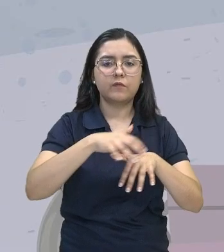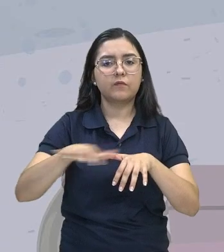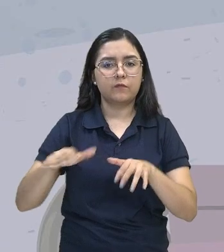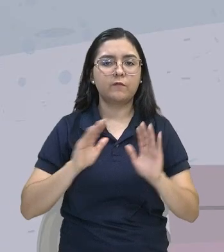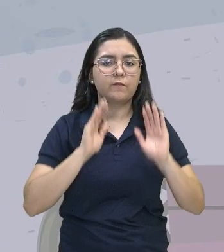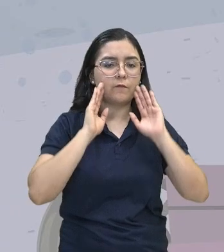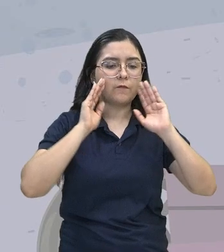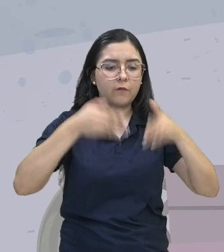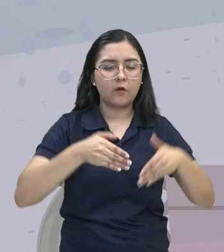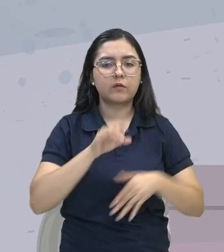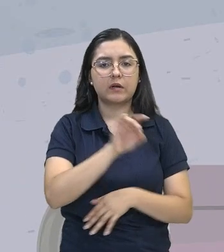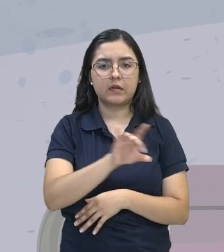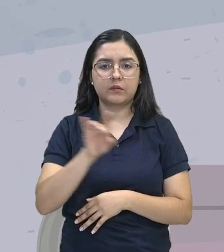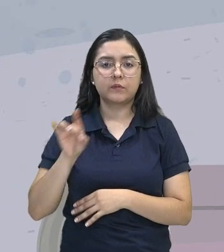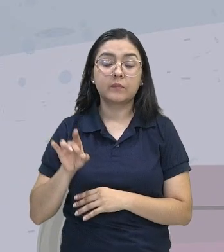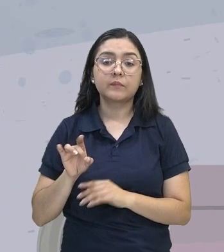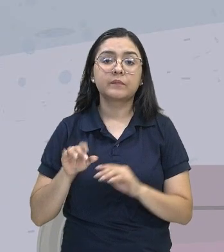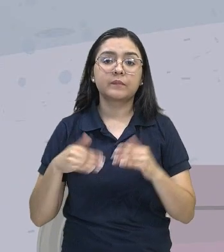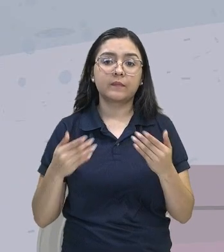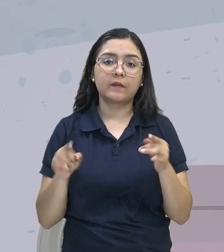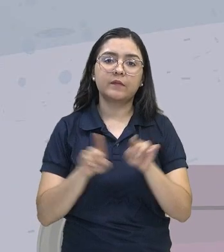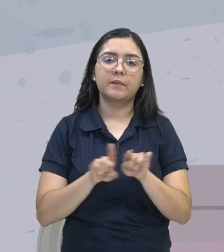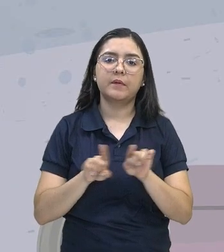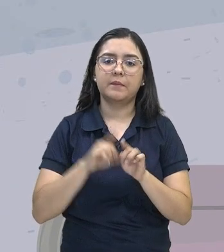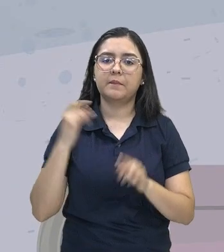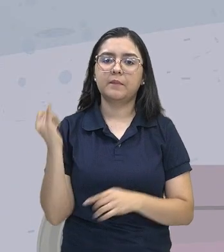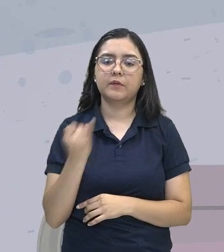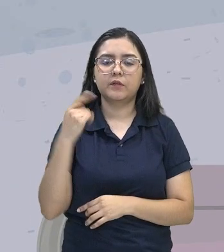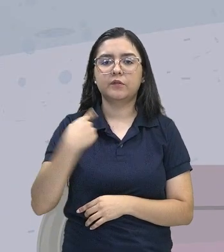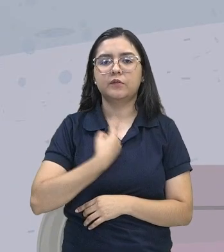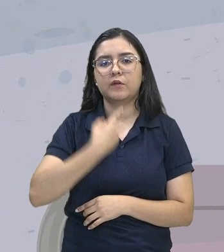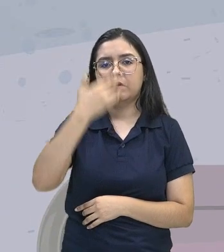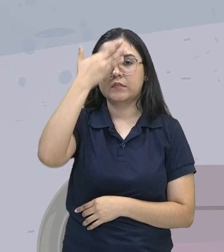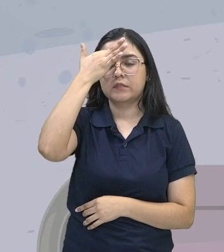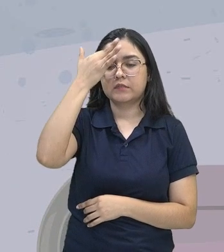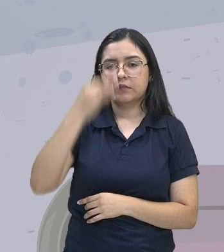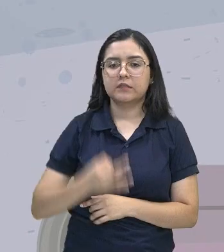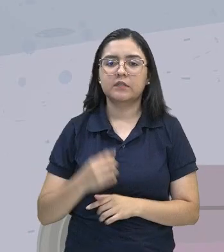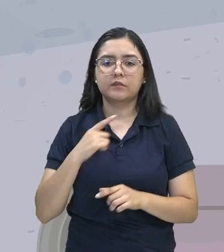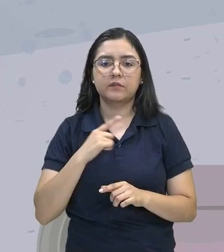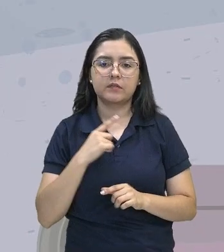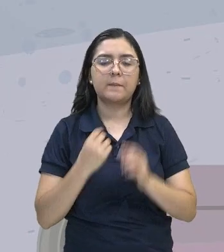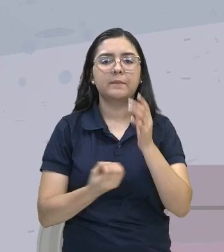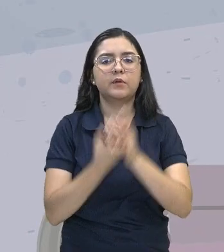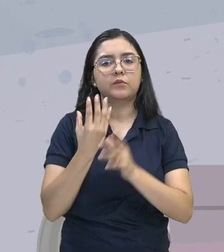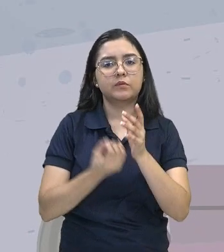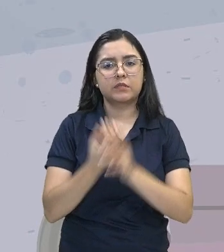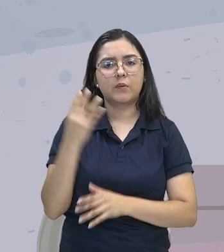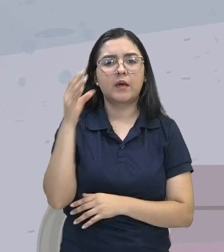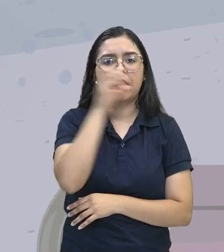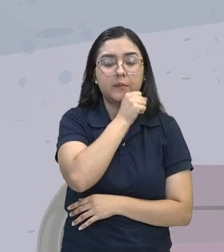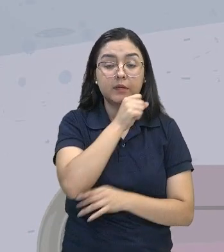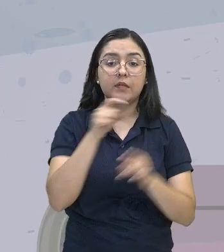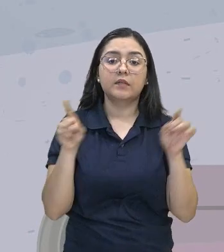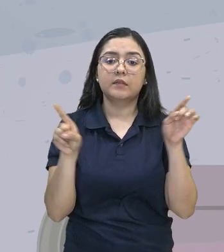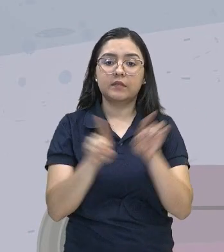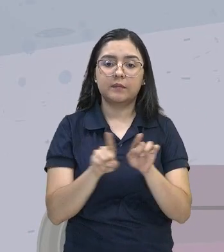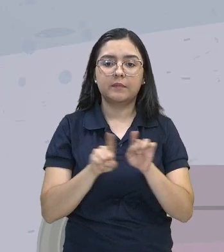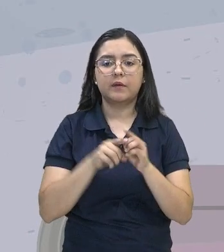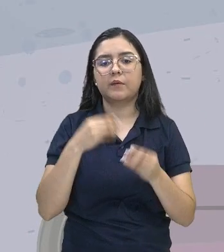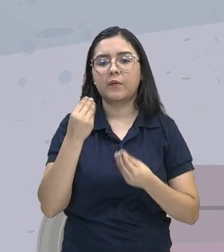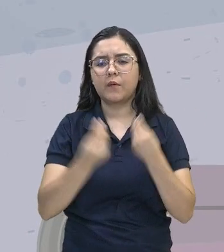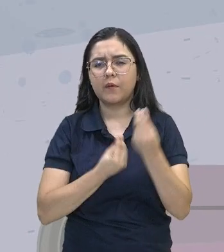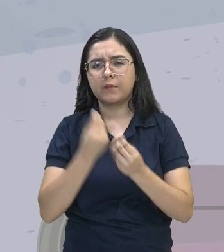do trabalho que foi também essencial para a gente compreender a aceleração da produção e também como